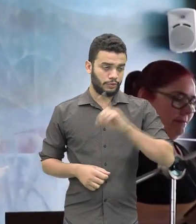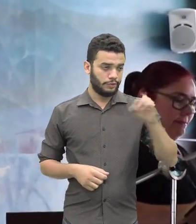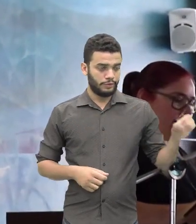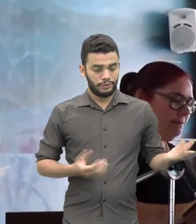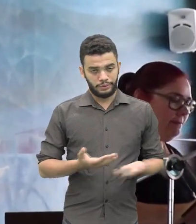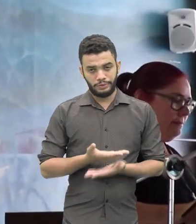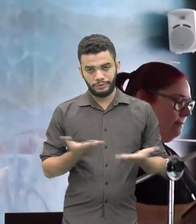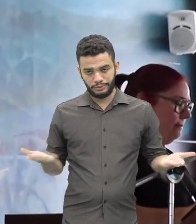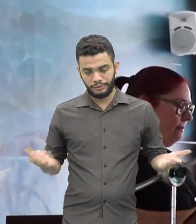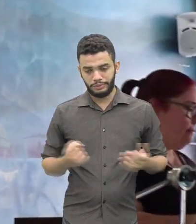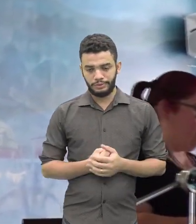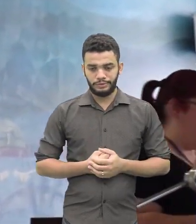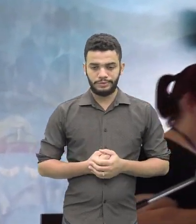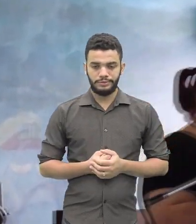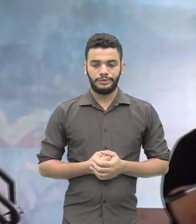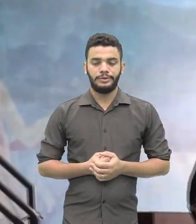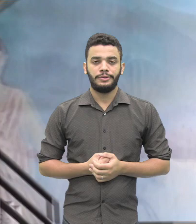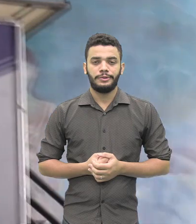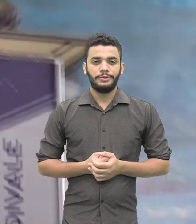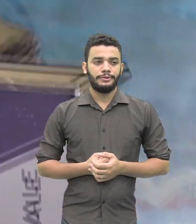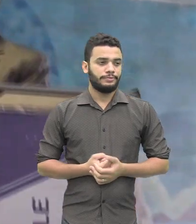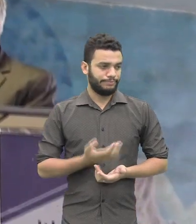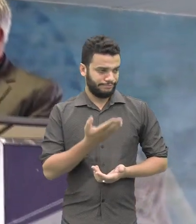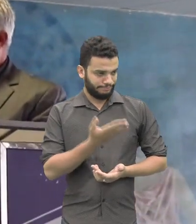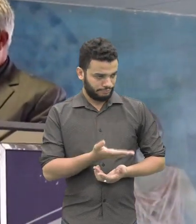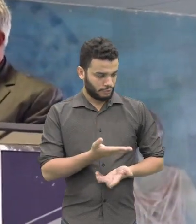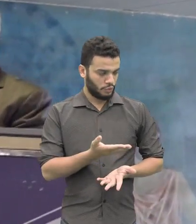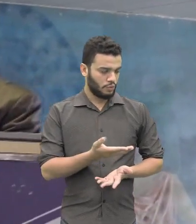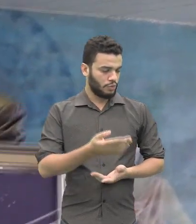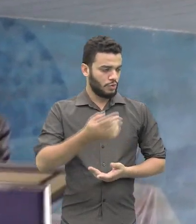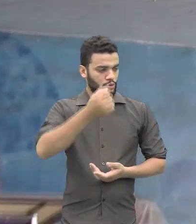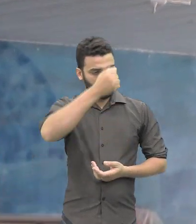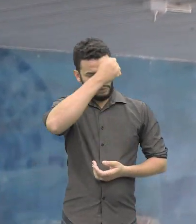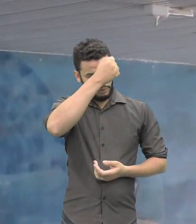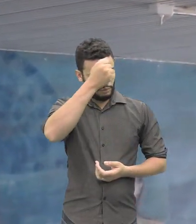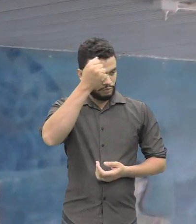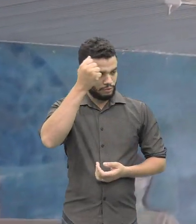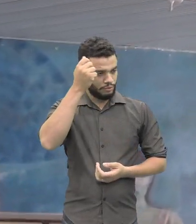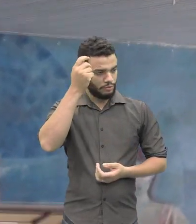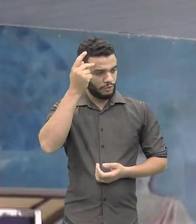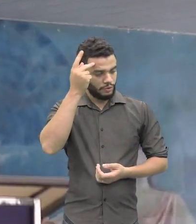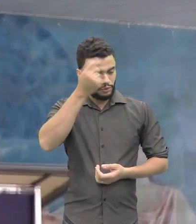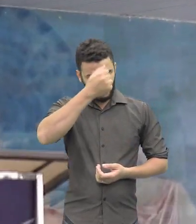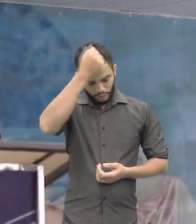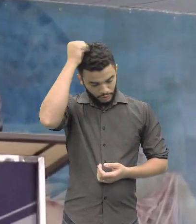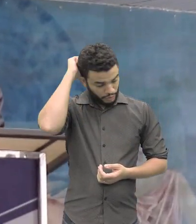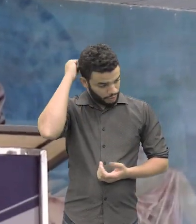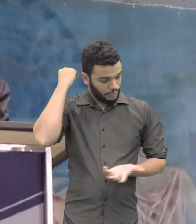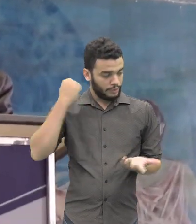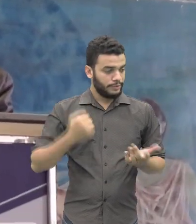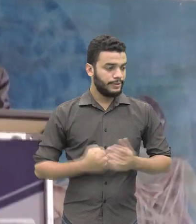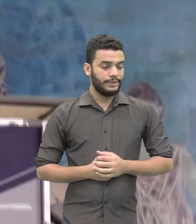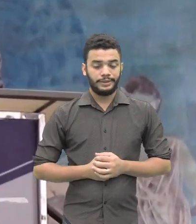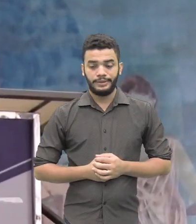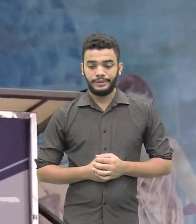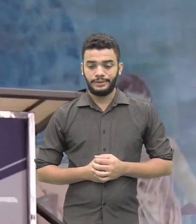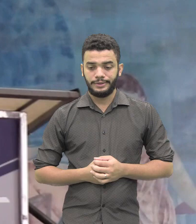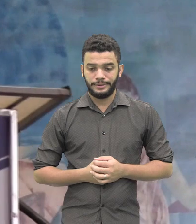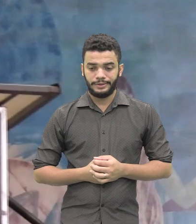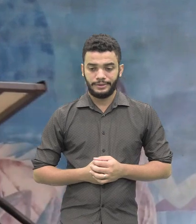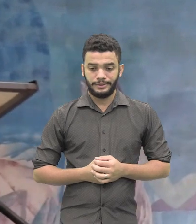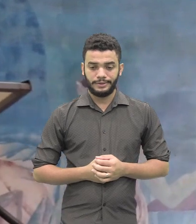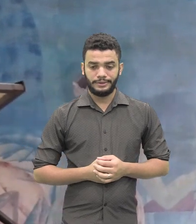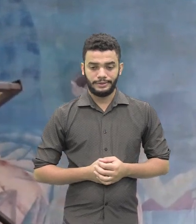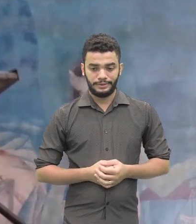comprimento o prefeito André Merlo grande parceiro da Educação não é à toa que você chamar